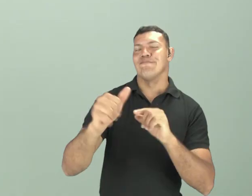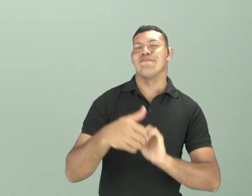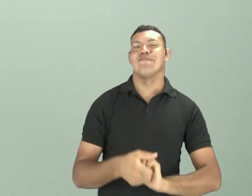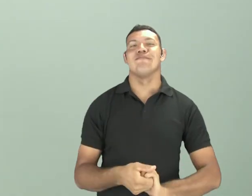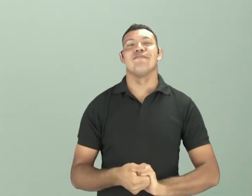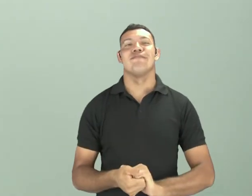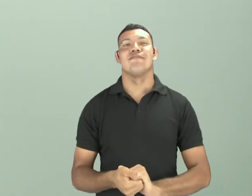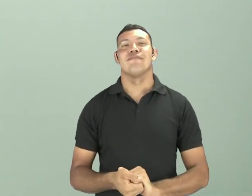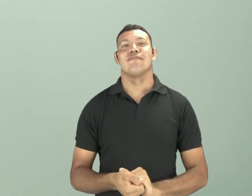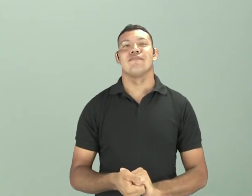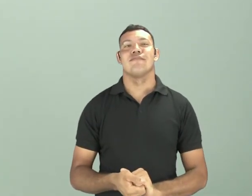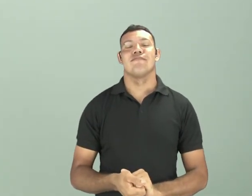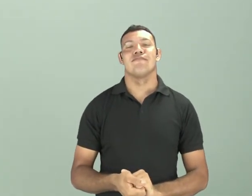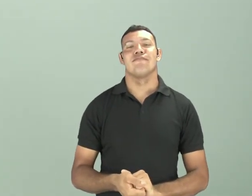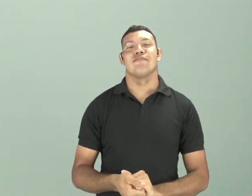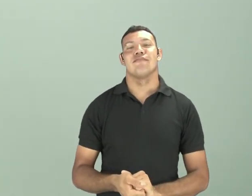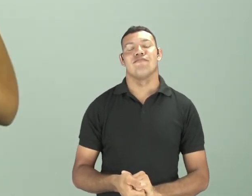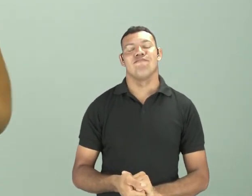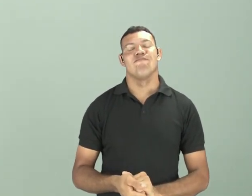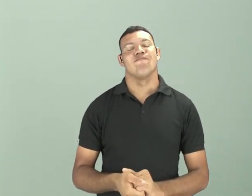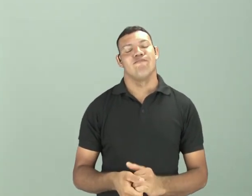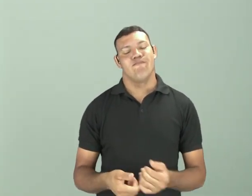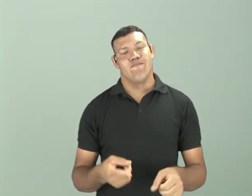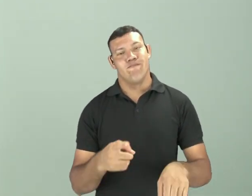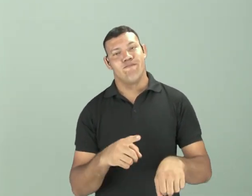aula. Eu sei que vocês estão